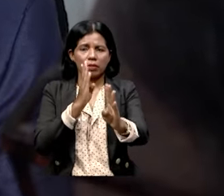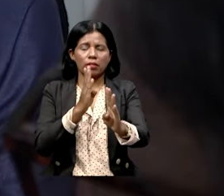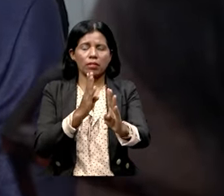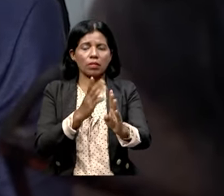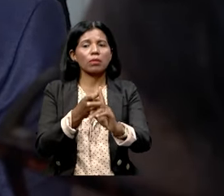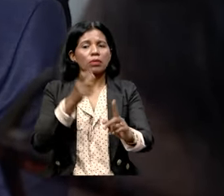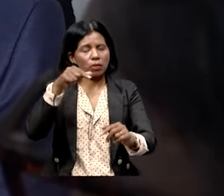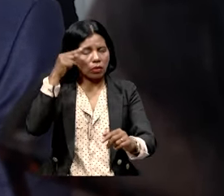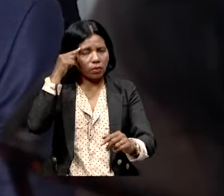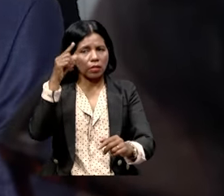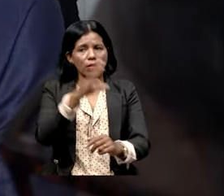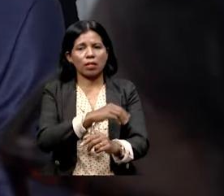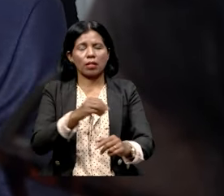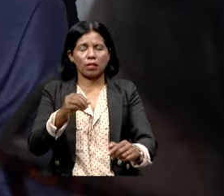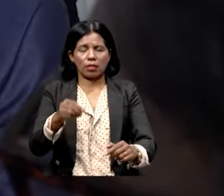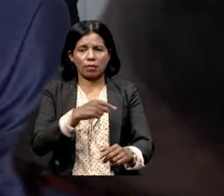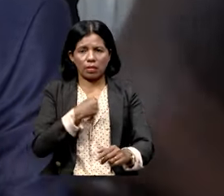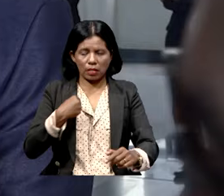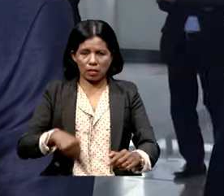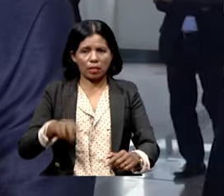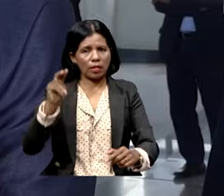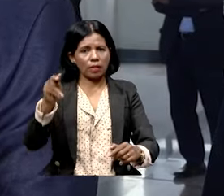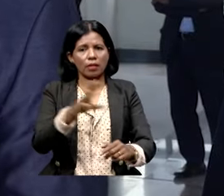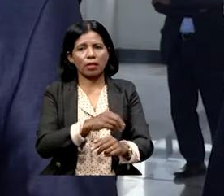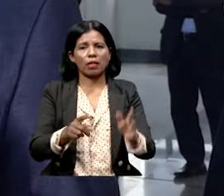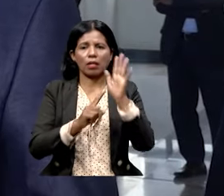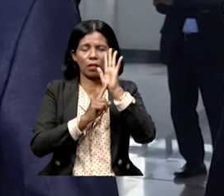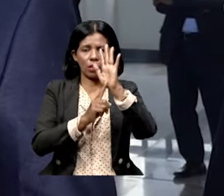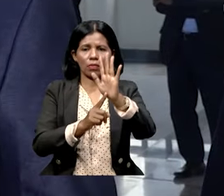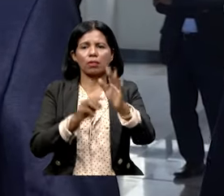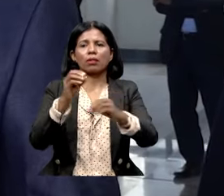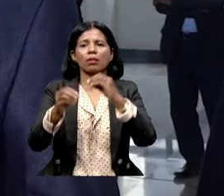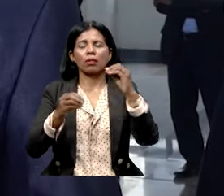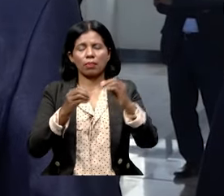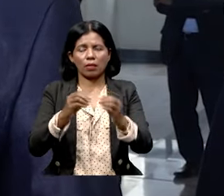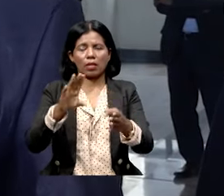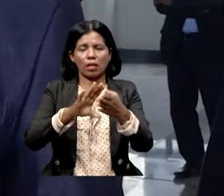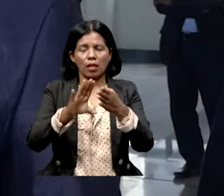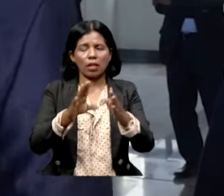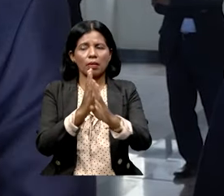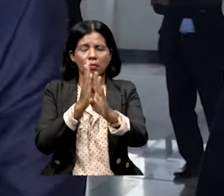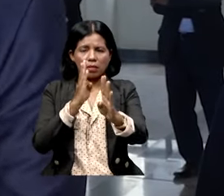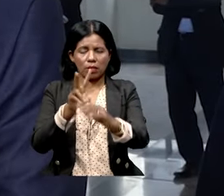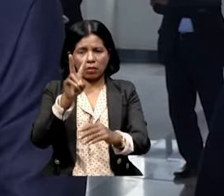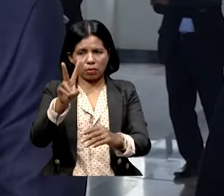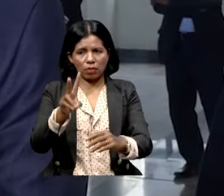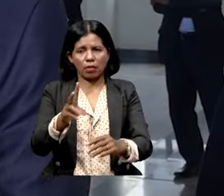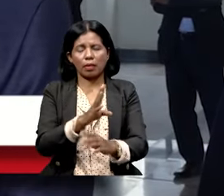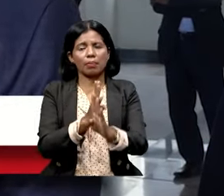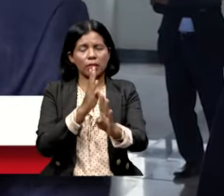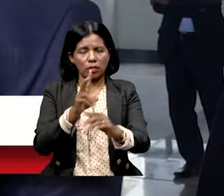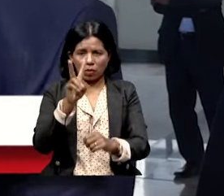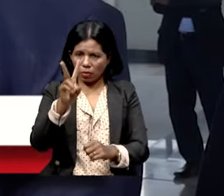governo República Popular Chinaniana em forma de autocarro rua, hanasim hareona ne, bas rua,